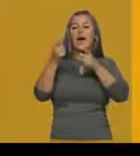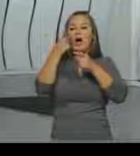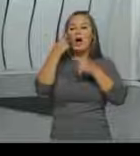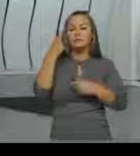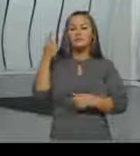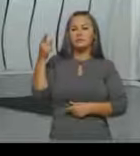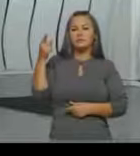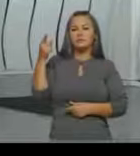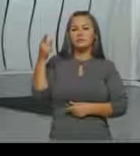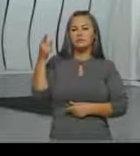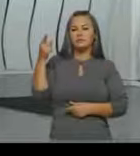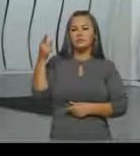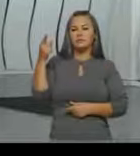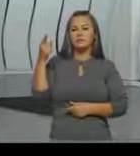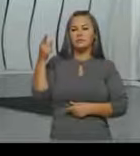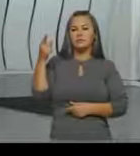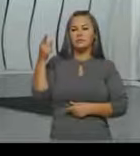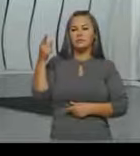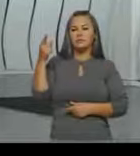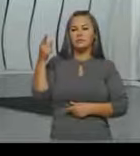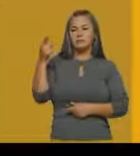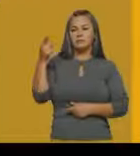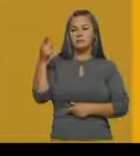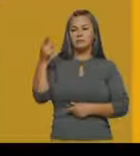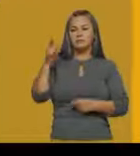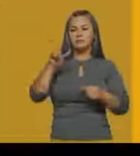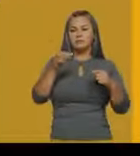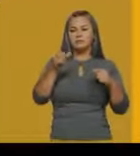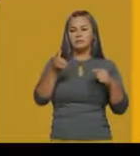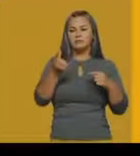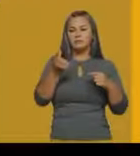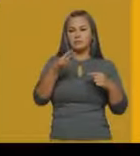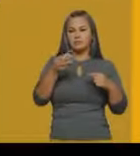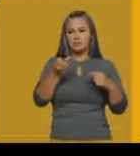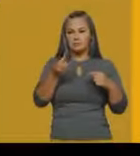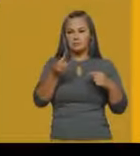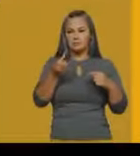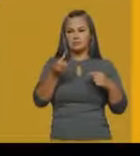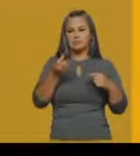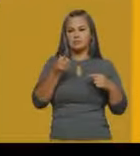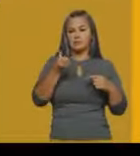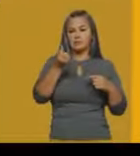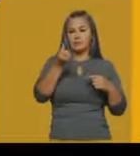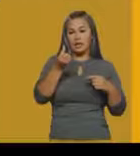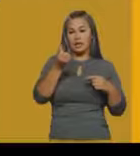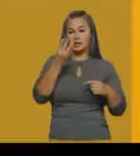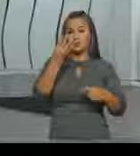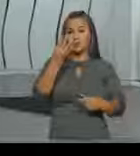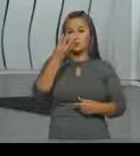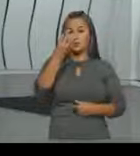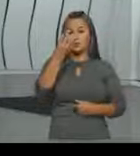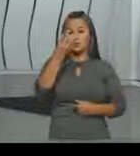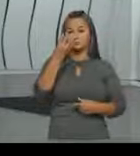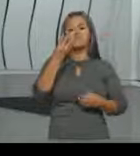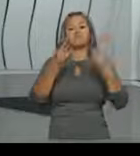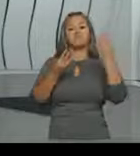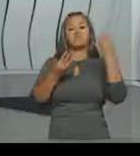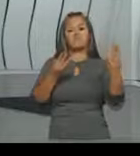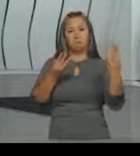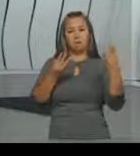aqui, ó. Esse aqui eu divido por 4. E esse eu vou dividir por 3. Ah, então aqui também é por 3. E aqui?